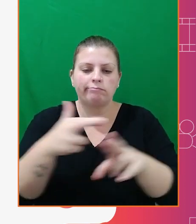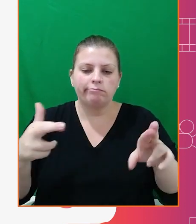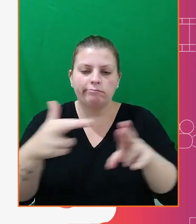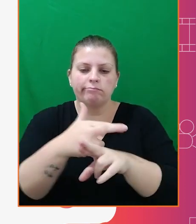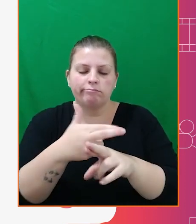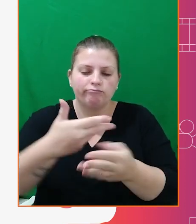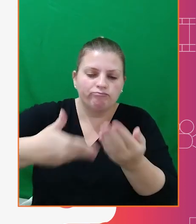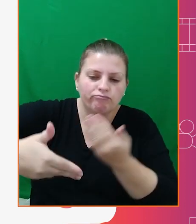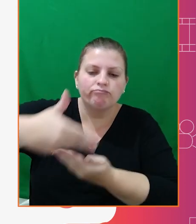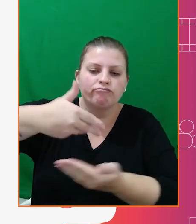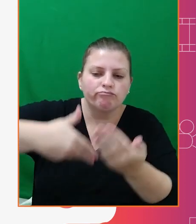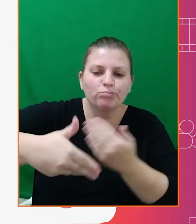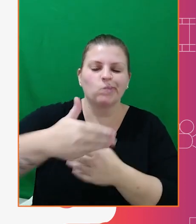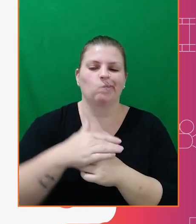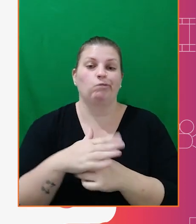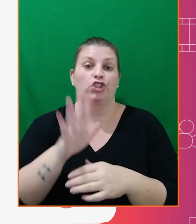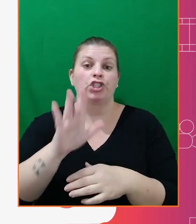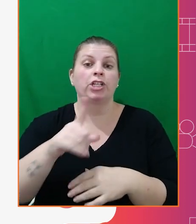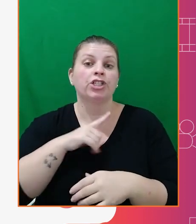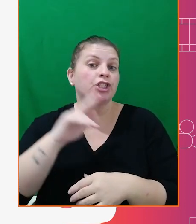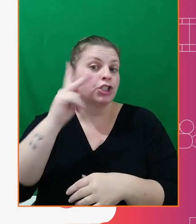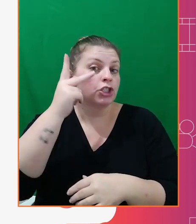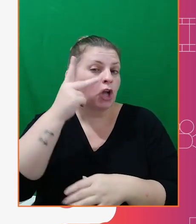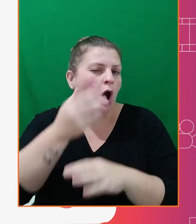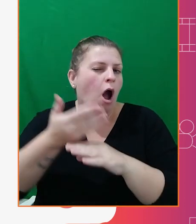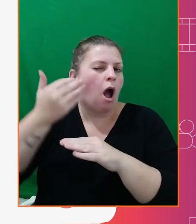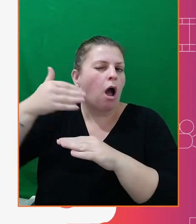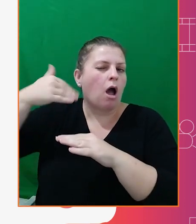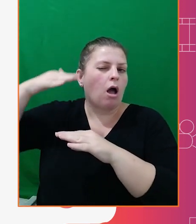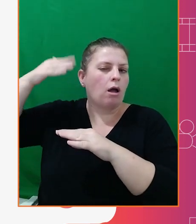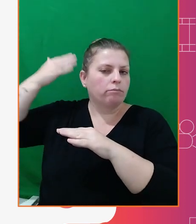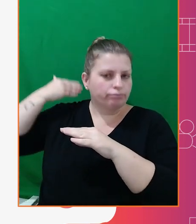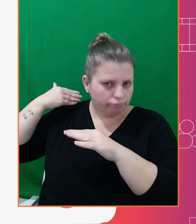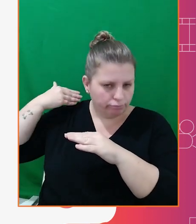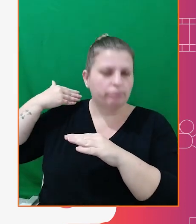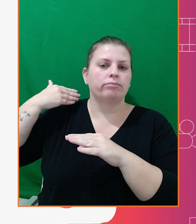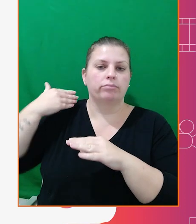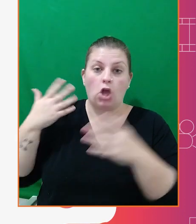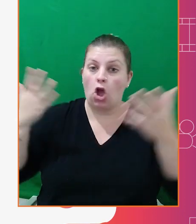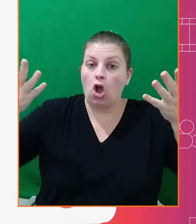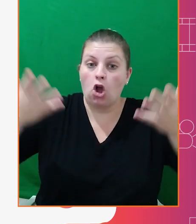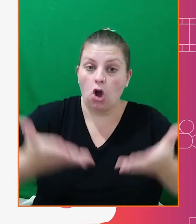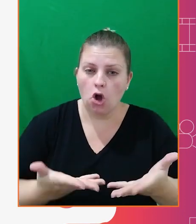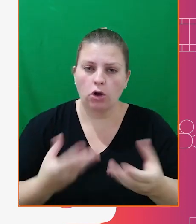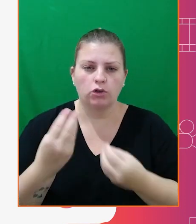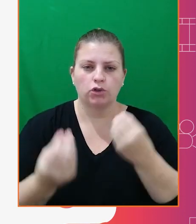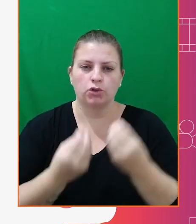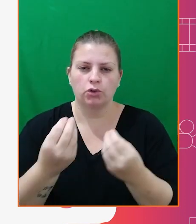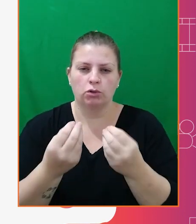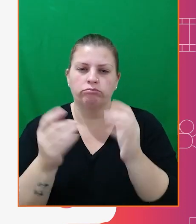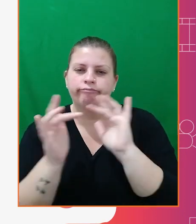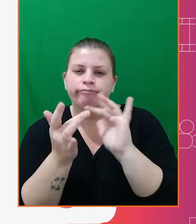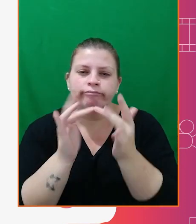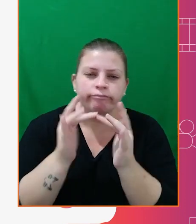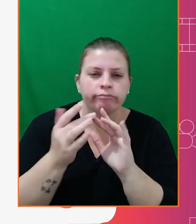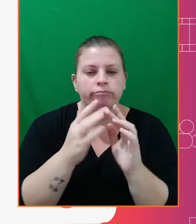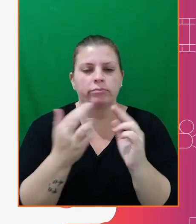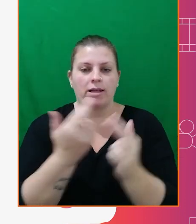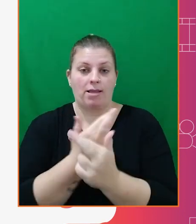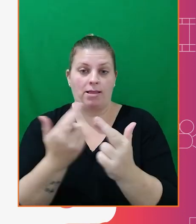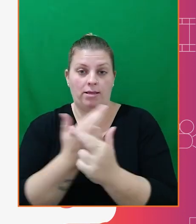já aconteceram no passado e como é sua relação hoje em dia. Primeiramente, reparem